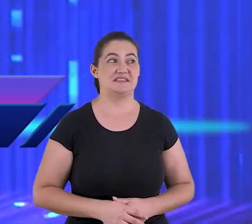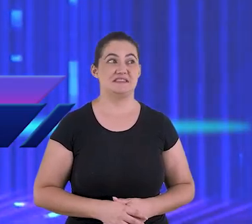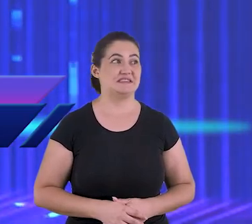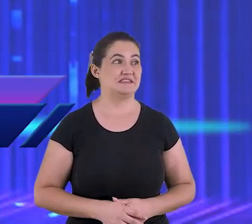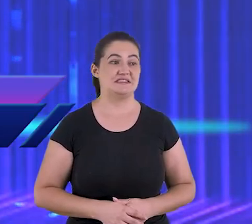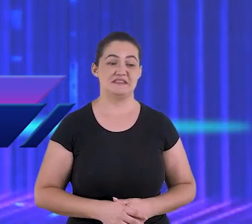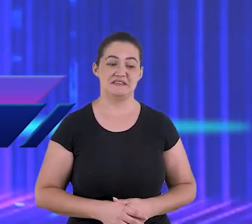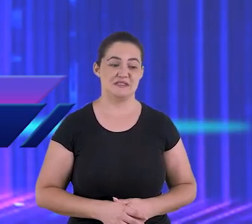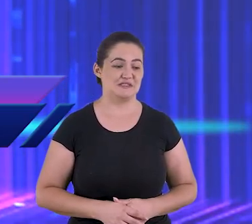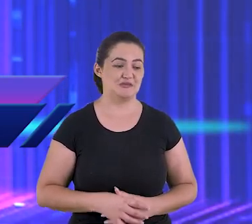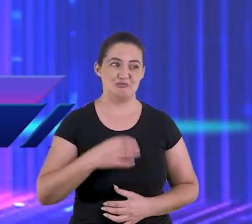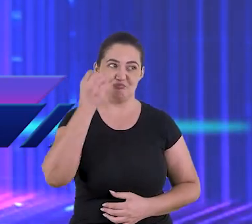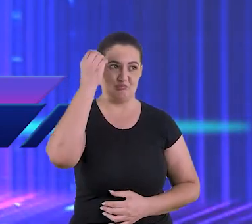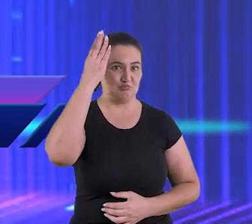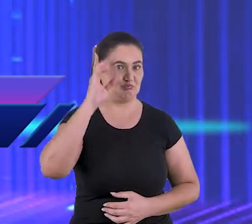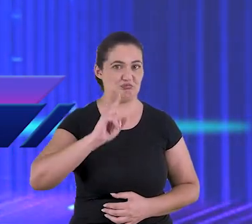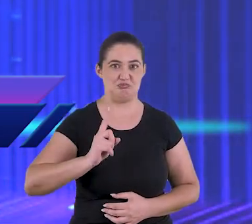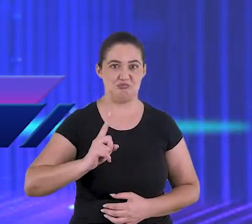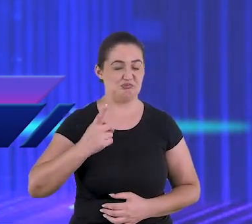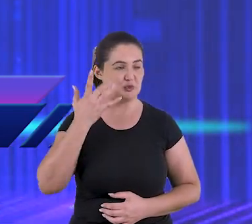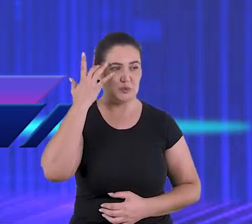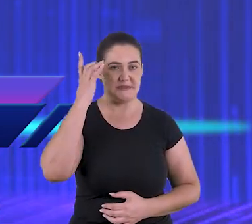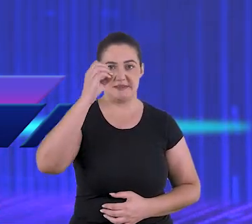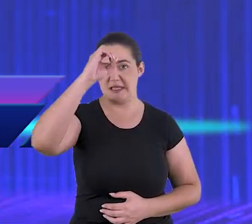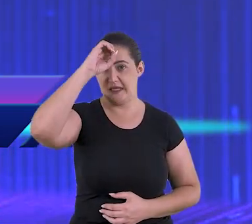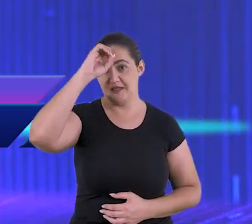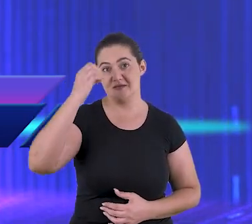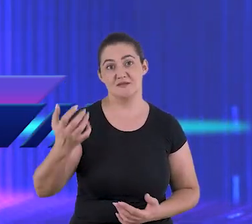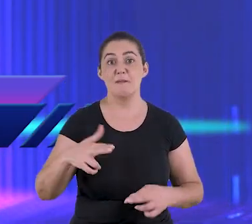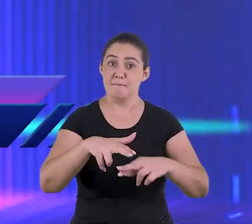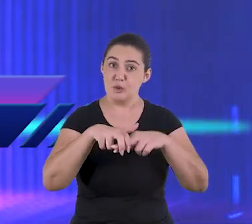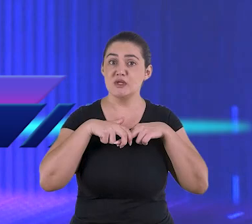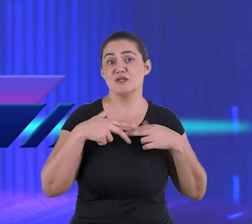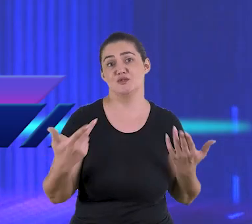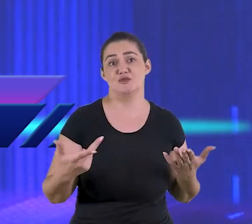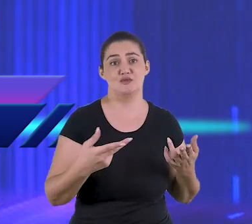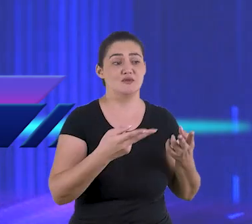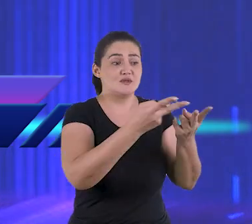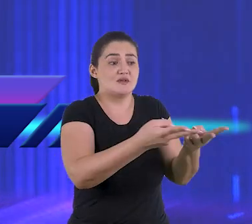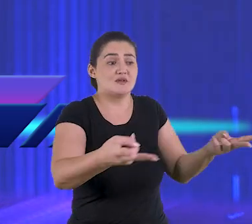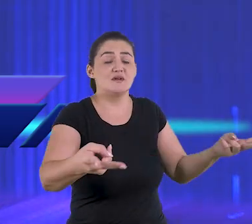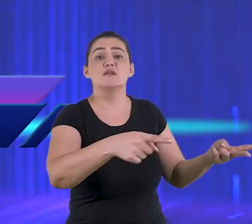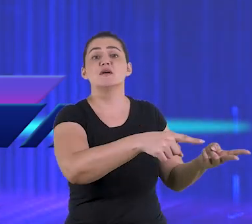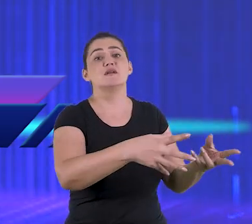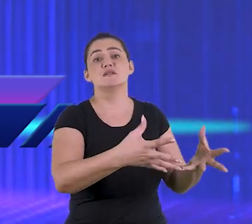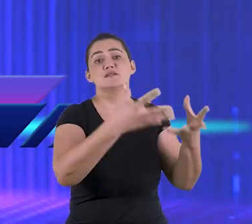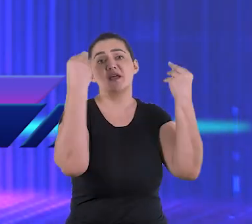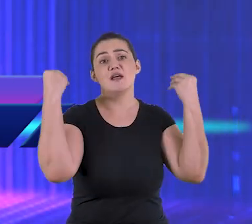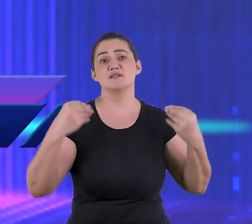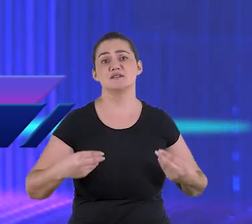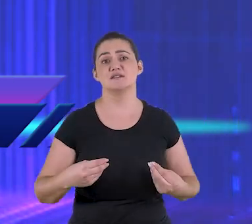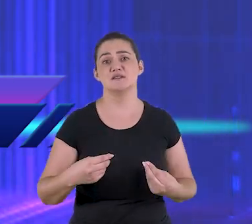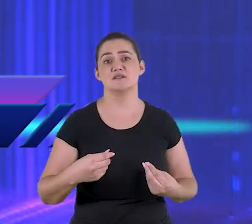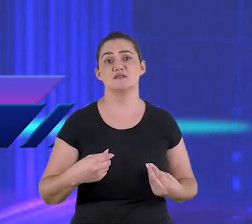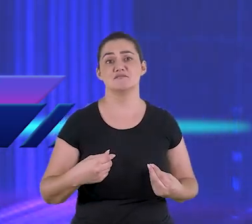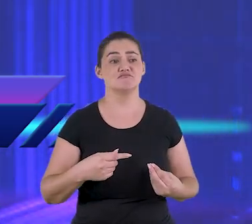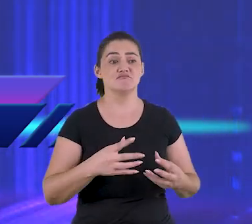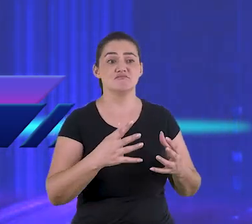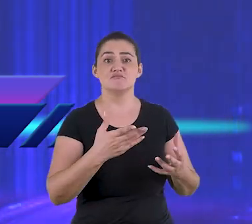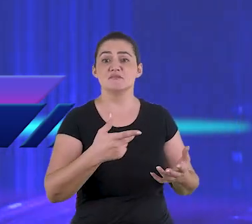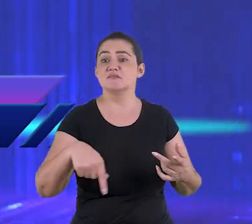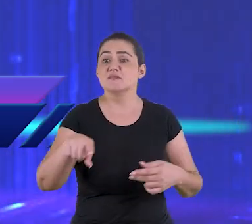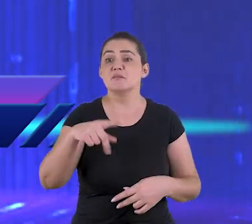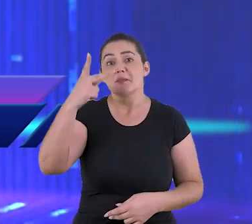Você sabe o nome dos seus 8 bisavós? Aí ela falou assim, pastor, não sei não. Pois bem, é isso que a Bíblia